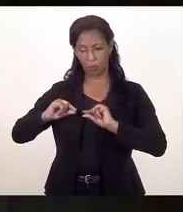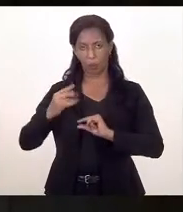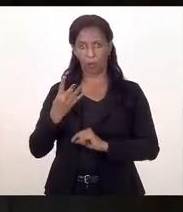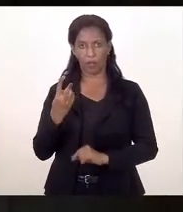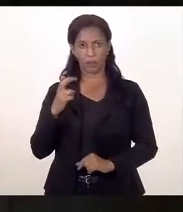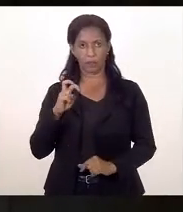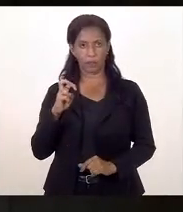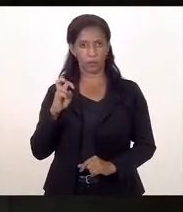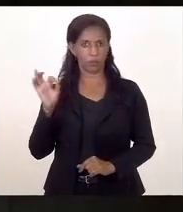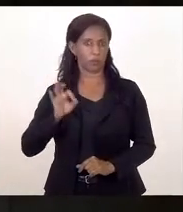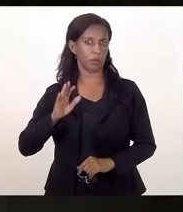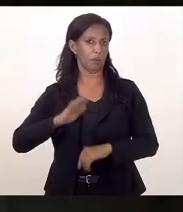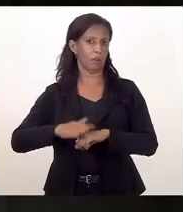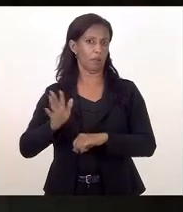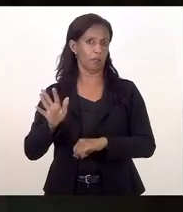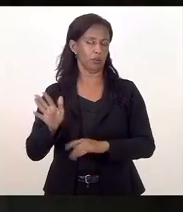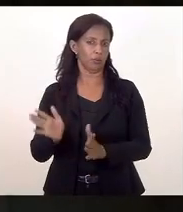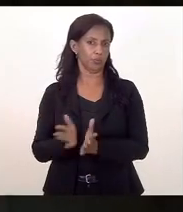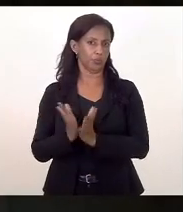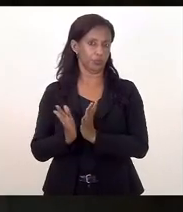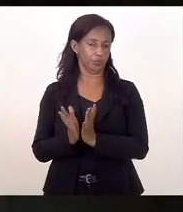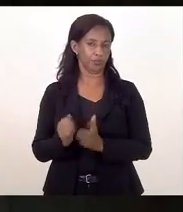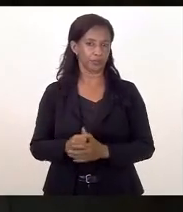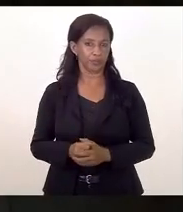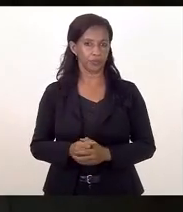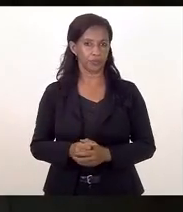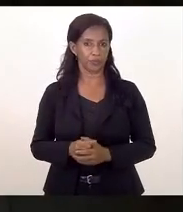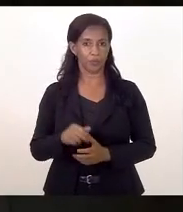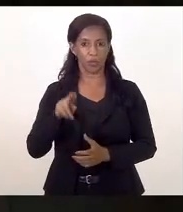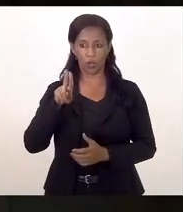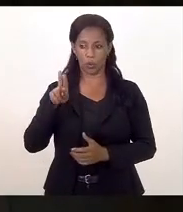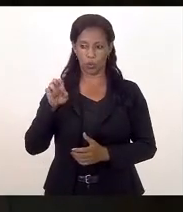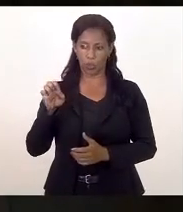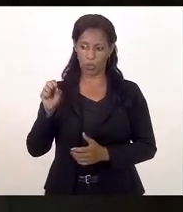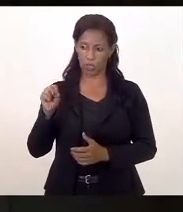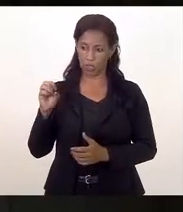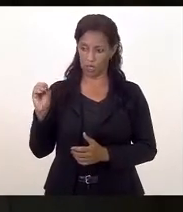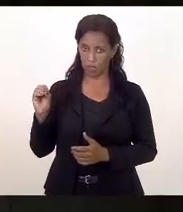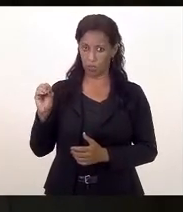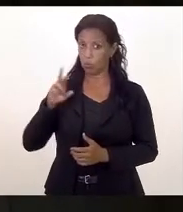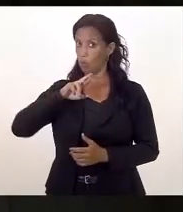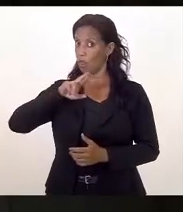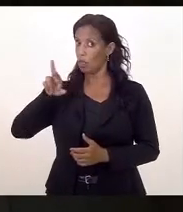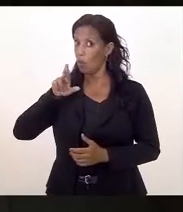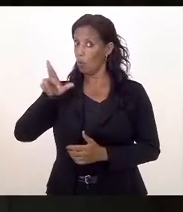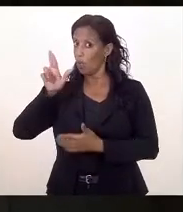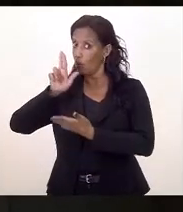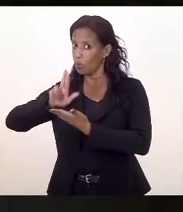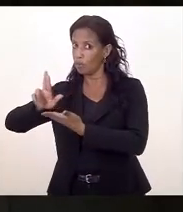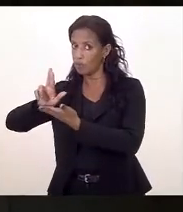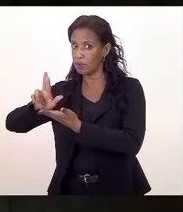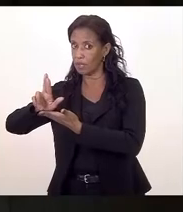A UESO ainda não é uma universidade, ela é um centro universitário.